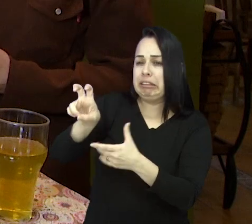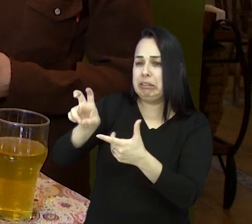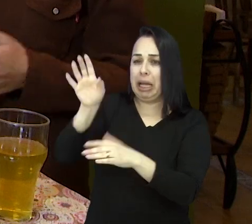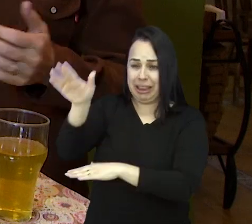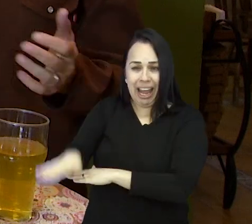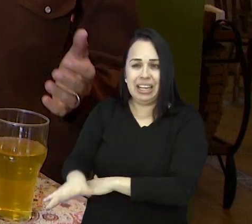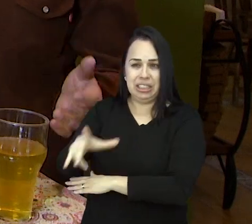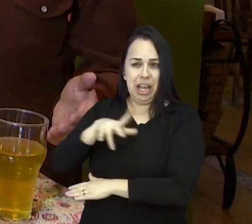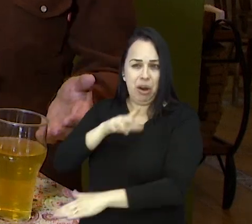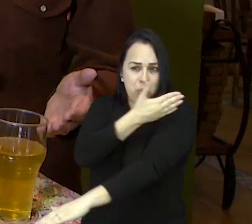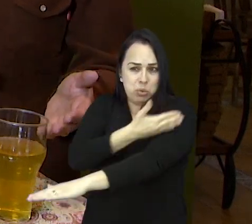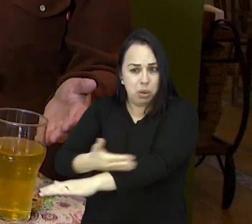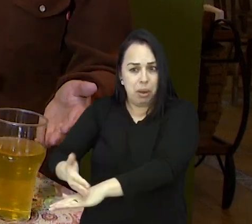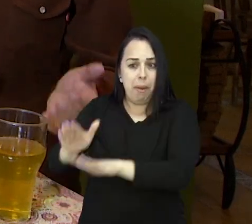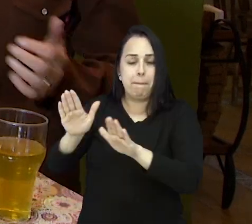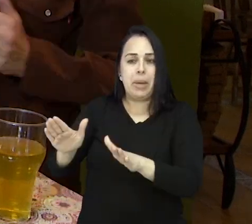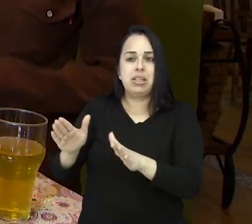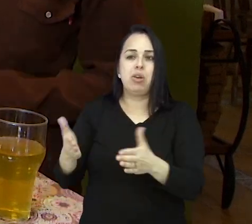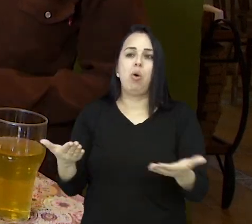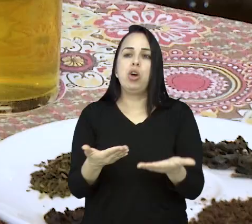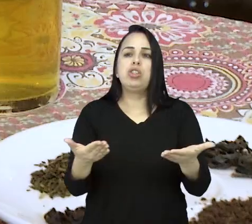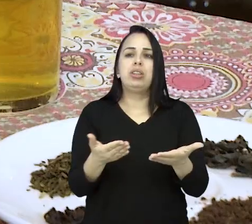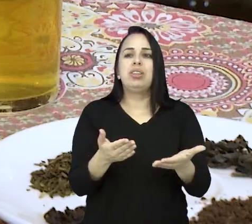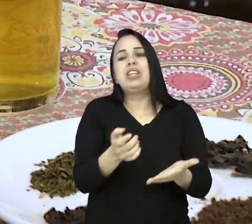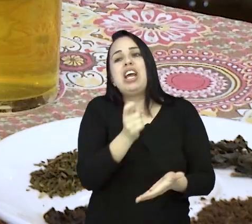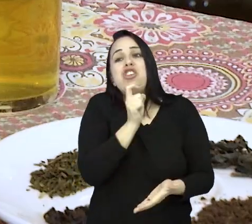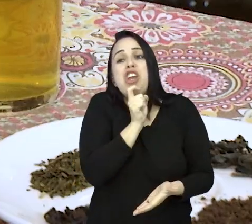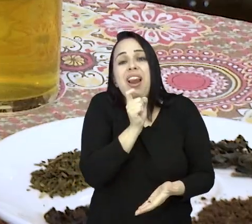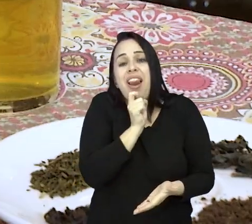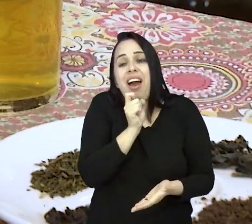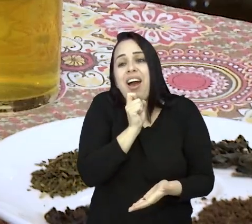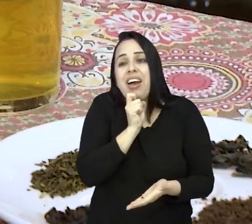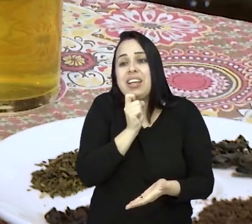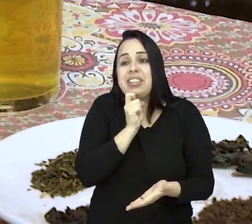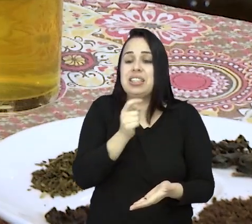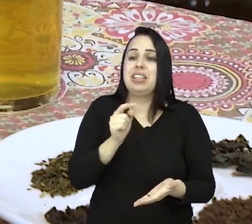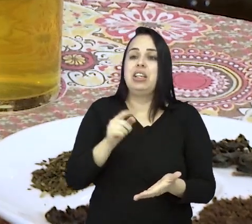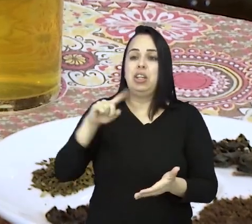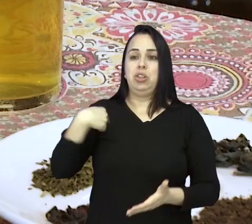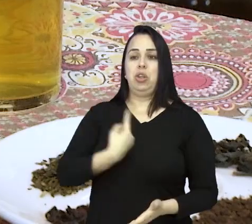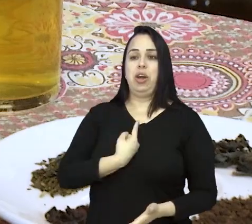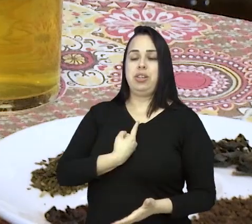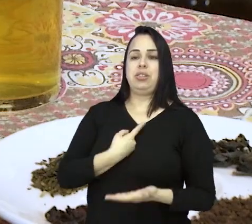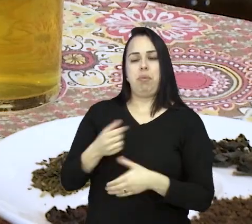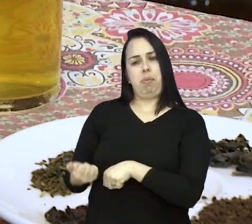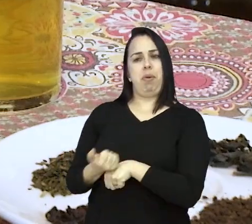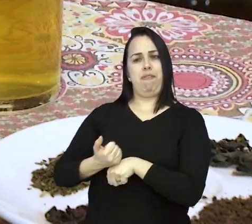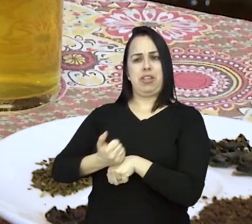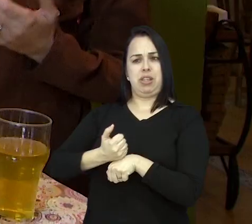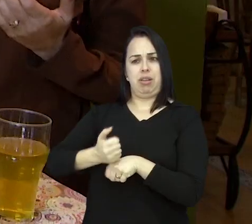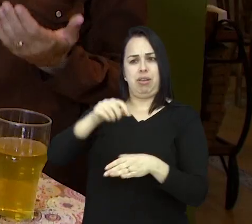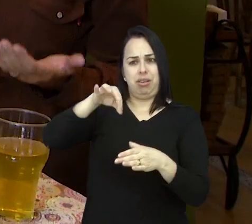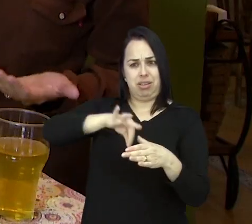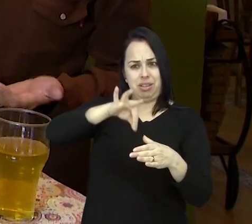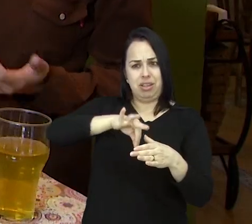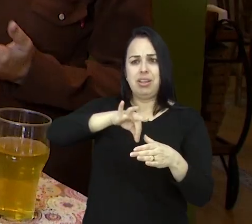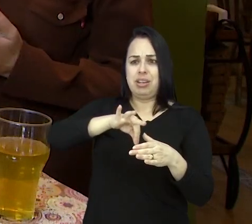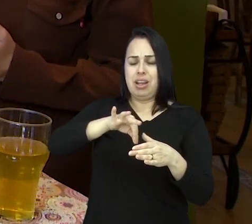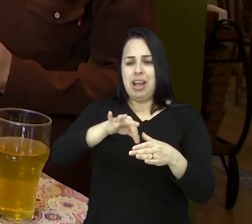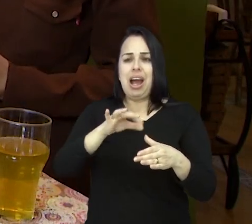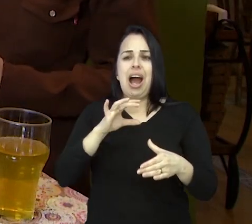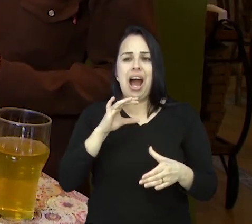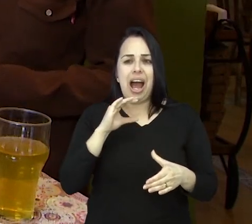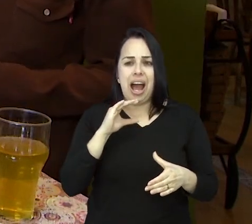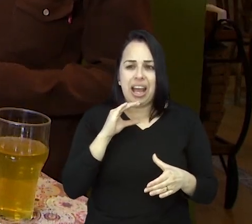só que esse aqui eu trouxe para vocês uma infusão a frio. A gente faz, quando é especialista em chá ou sommelier em chá, a gente trabalha infusão a frio